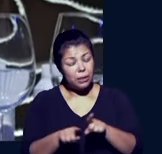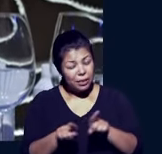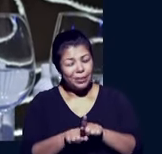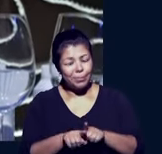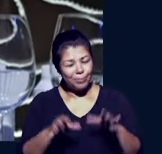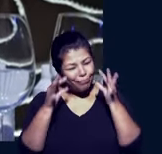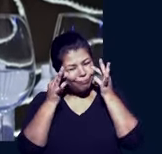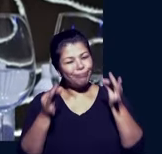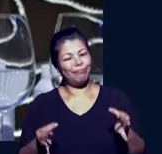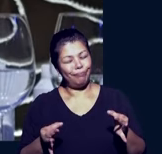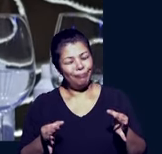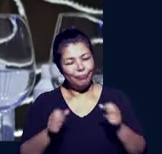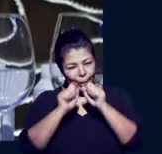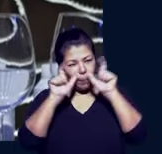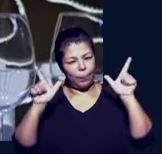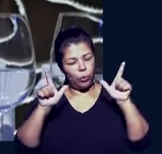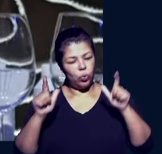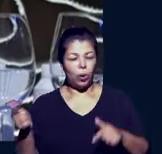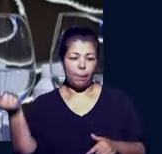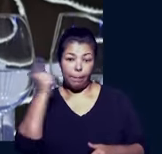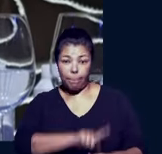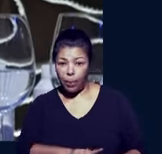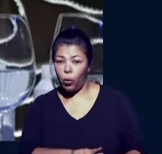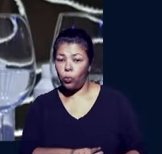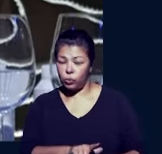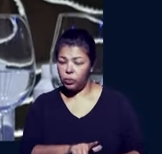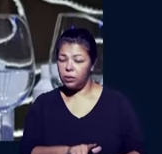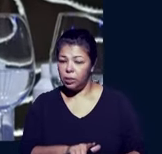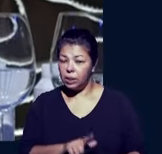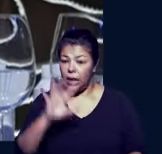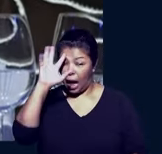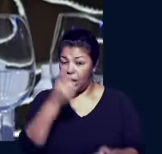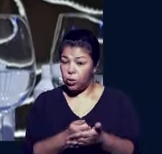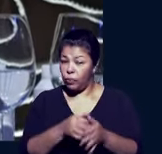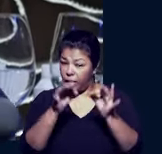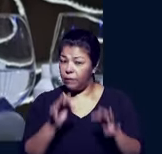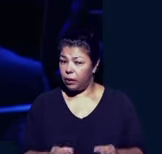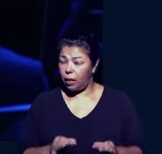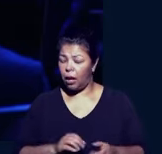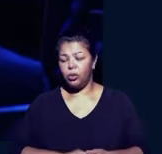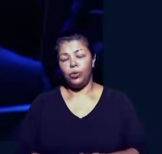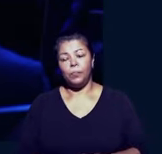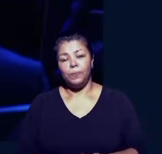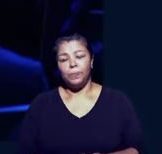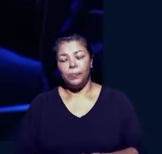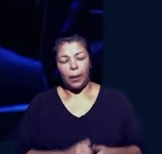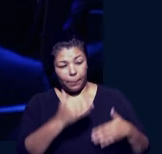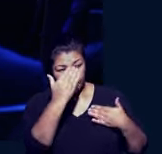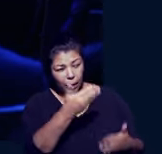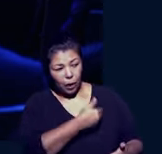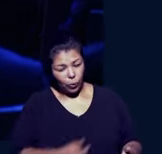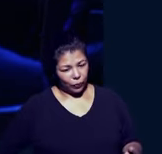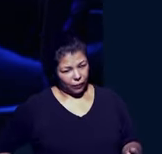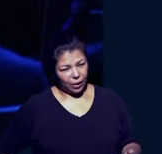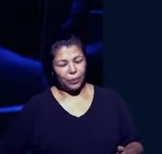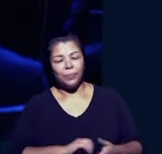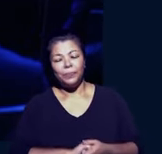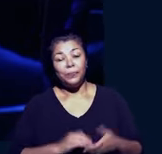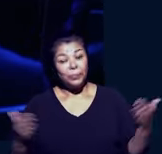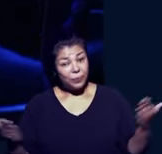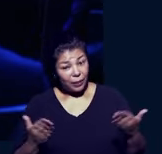começa a dar resultado fora isso é enxugar gelo Obrigado governador Governador Élder Barbalho do